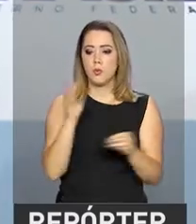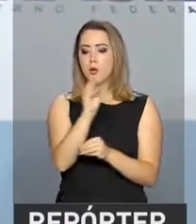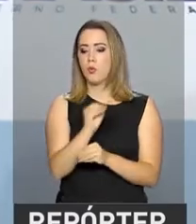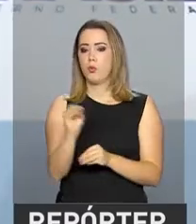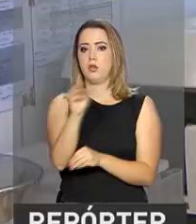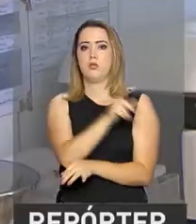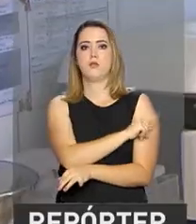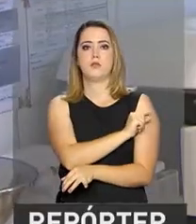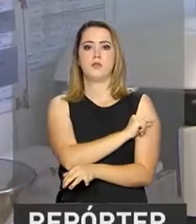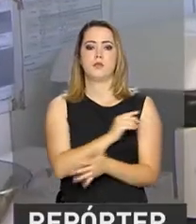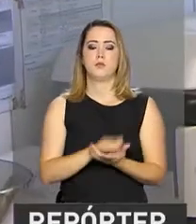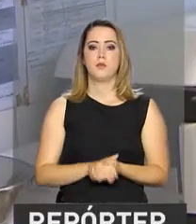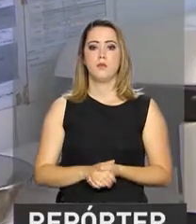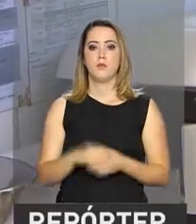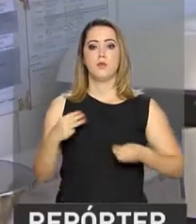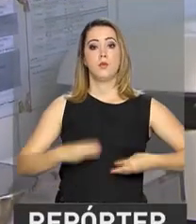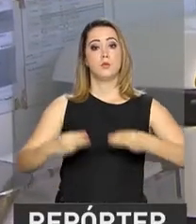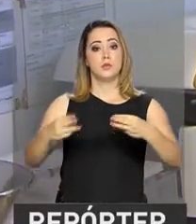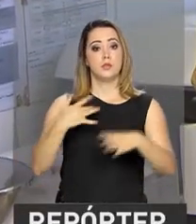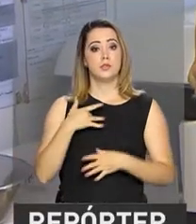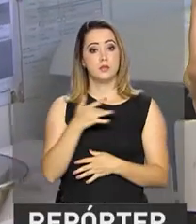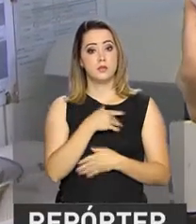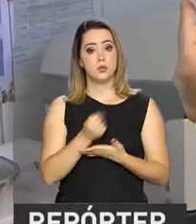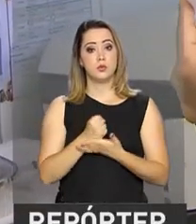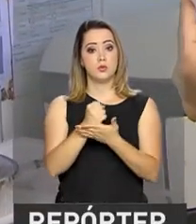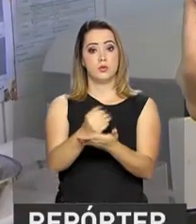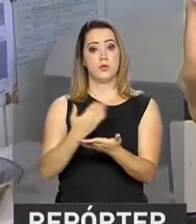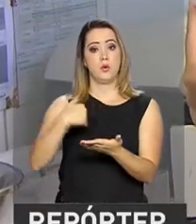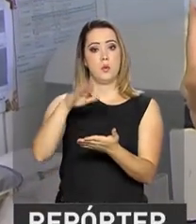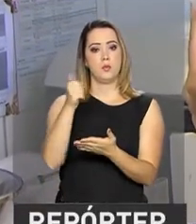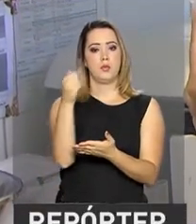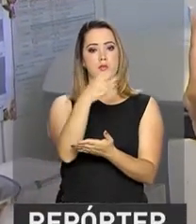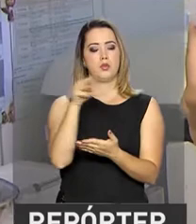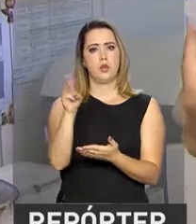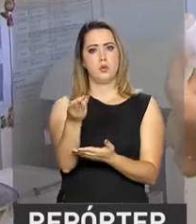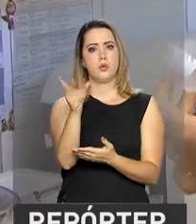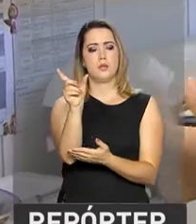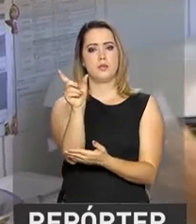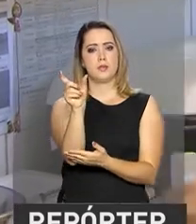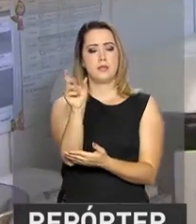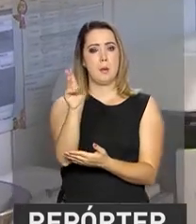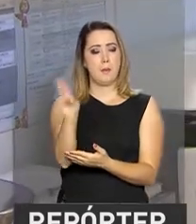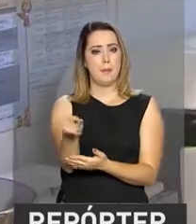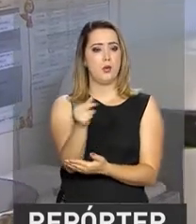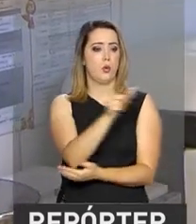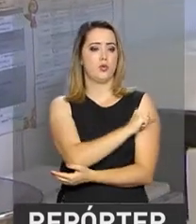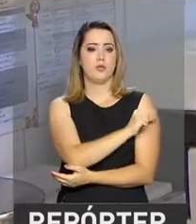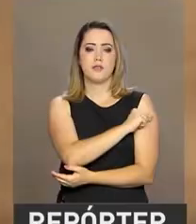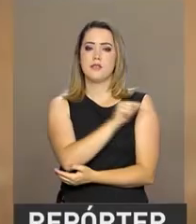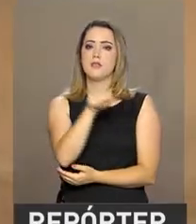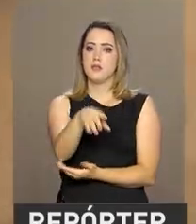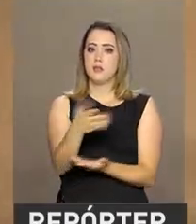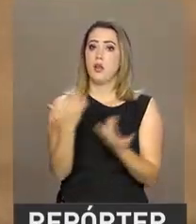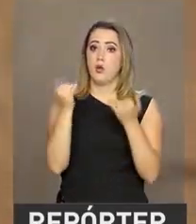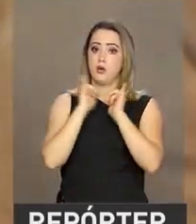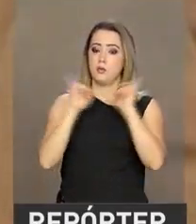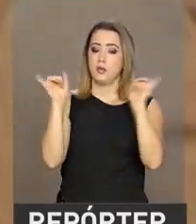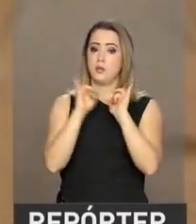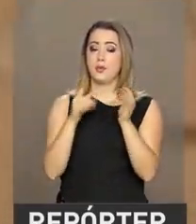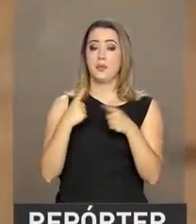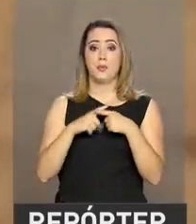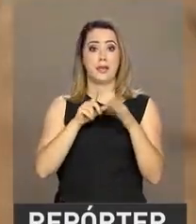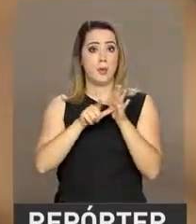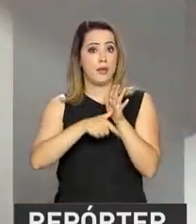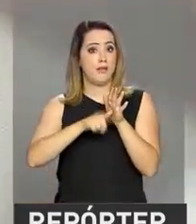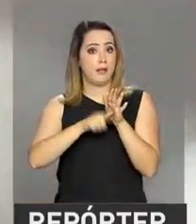cobertura vacinal o ministério da saúde enviou mais de 14 milhões de doses extras para a campanha o atraso no calendário